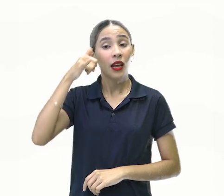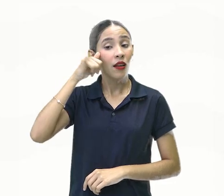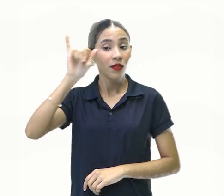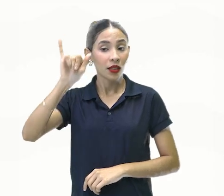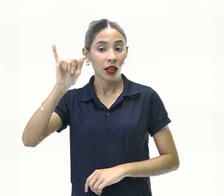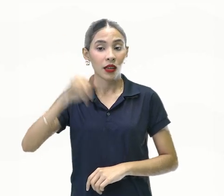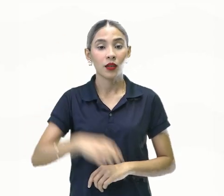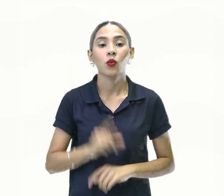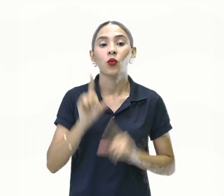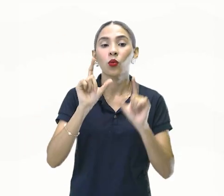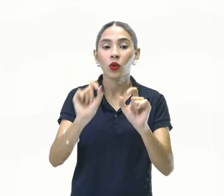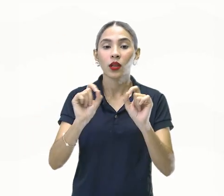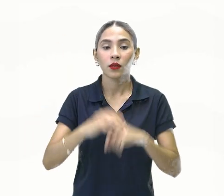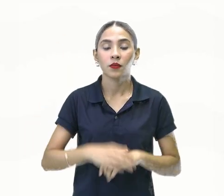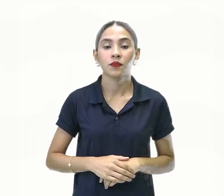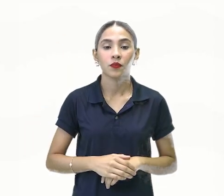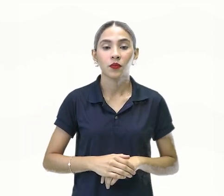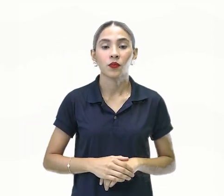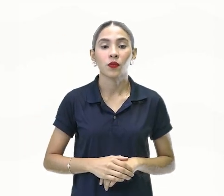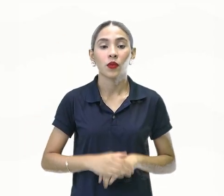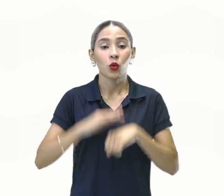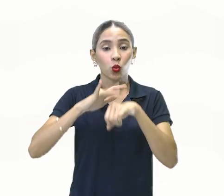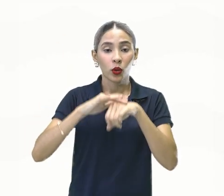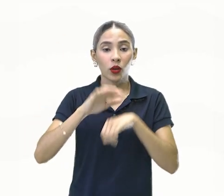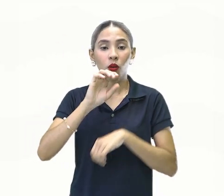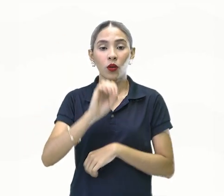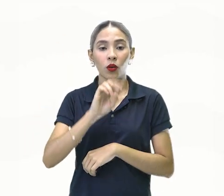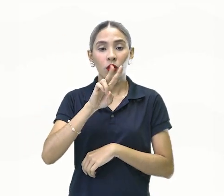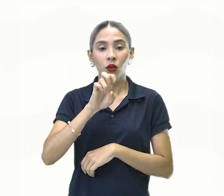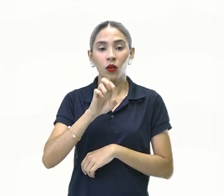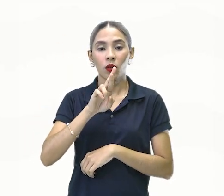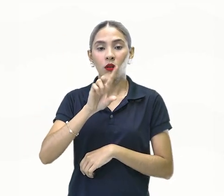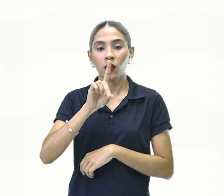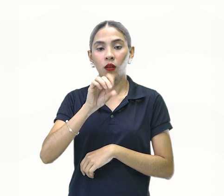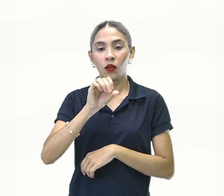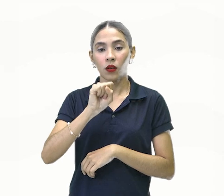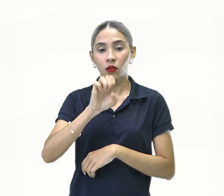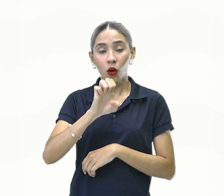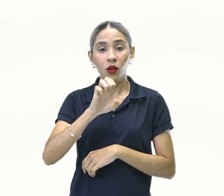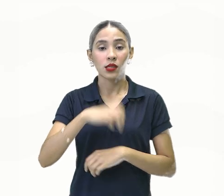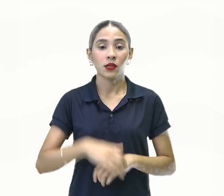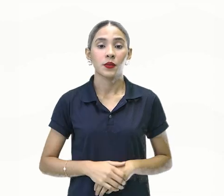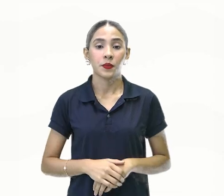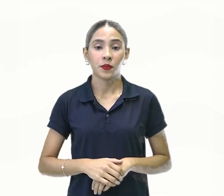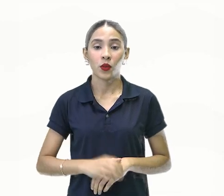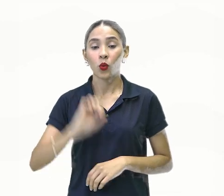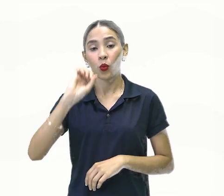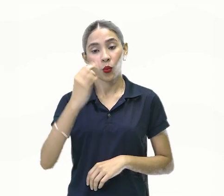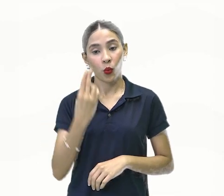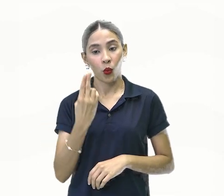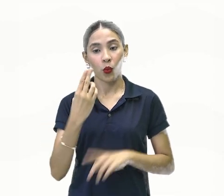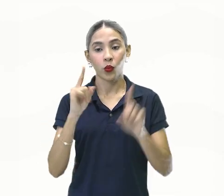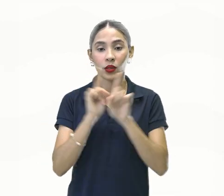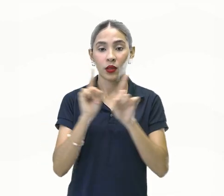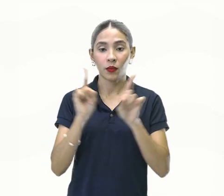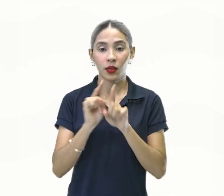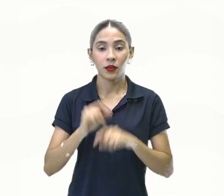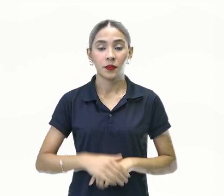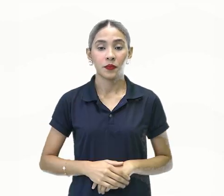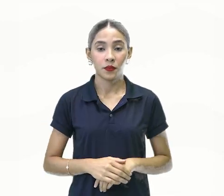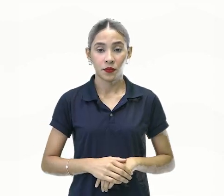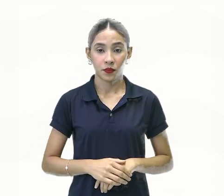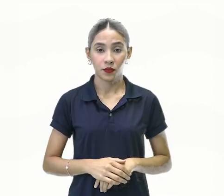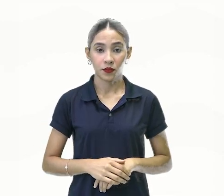potential overdose, para evitar overdose potencial, né, uma potencial overdose, ou serious